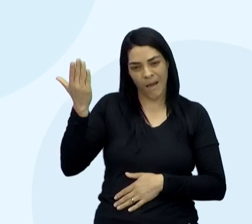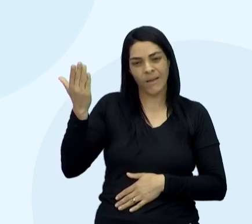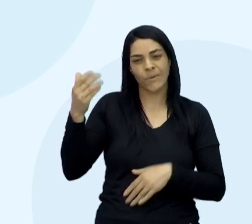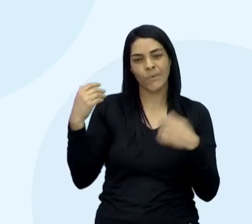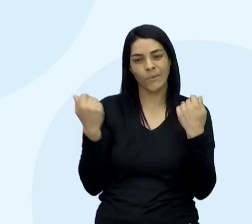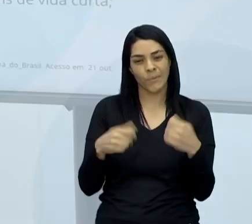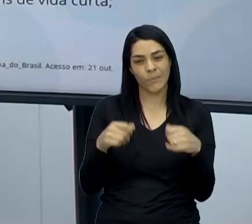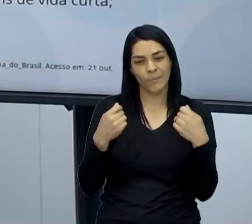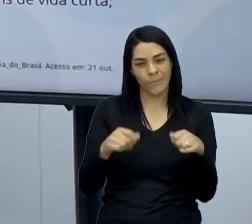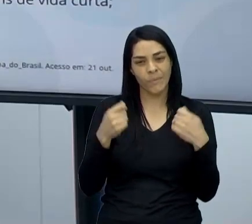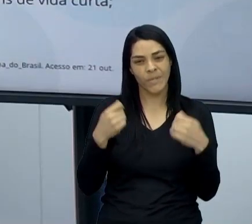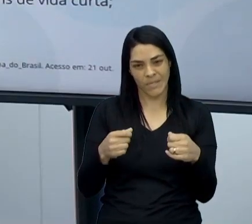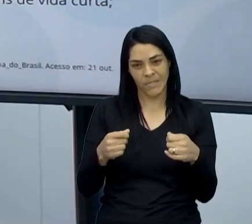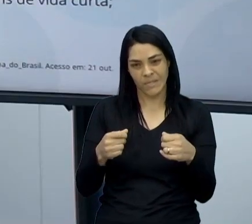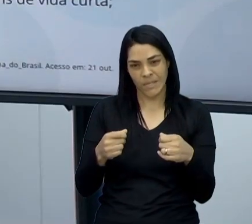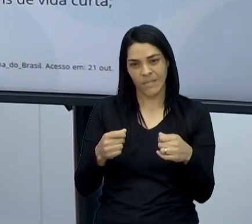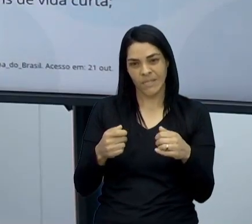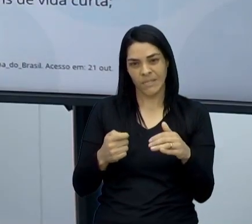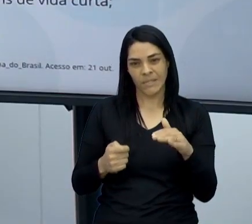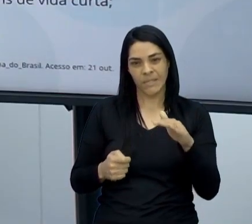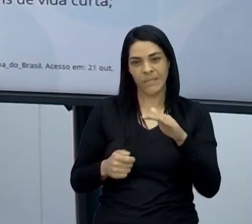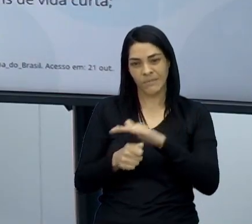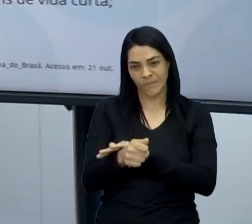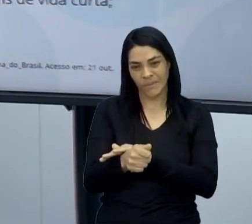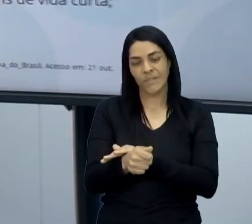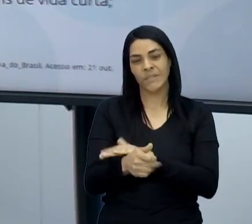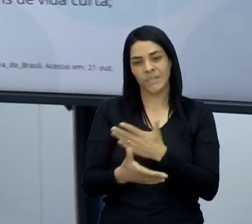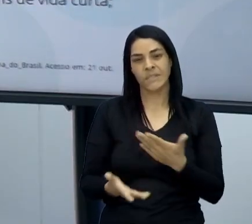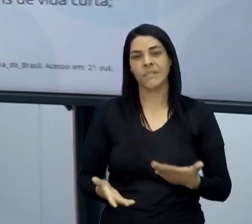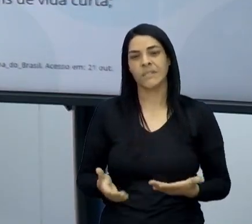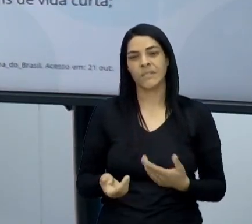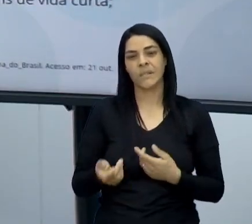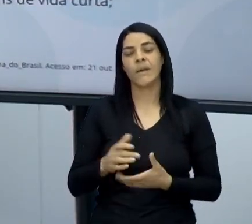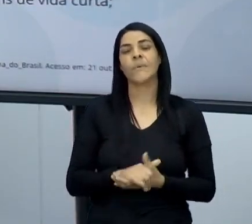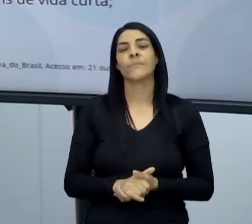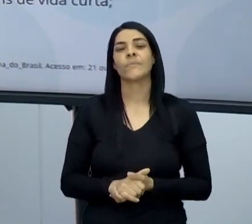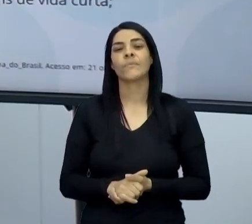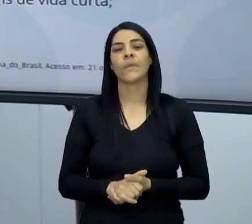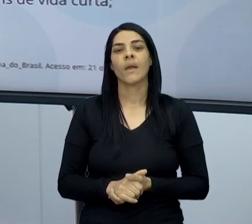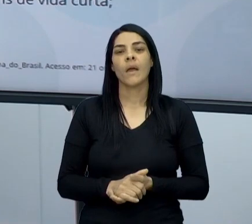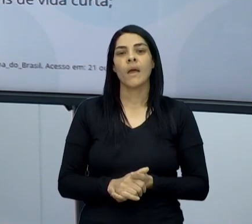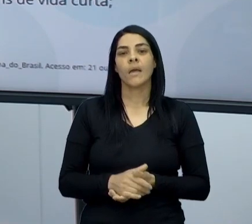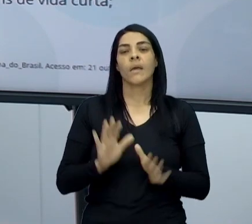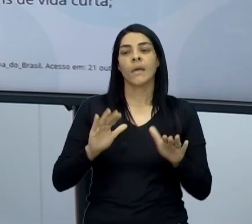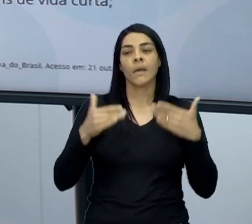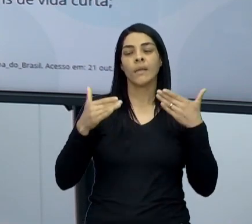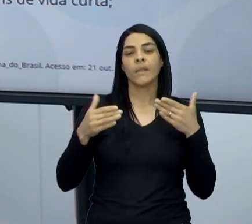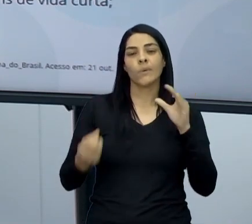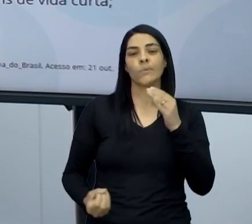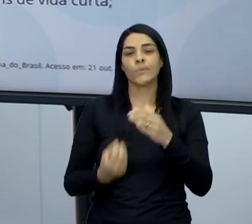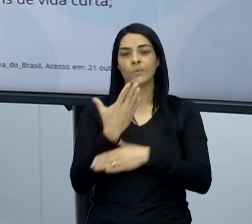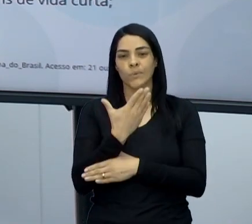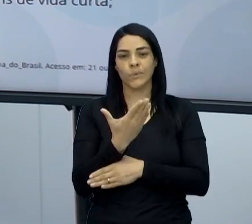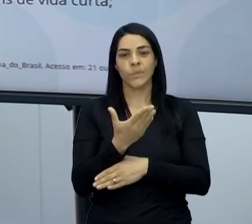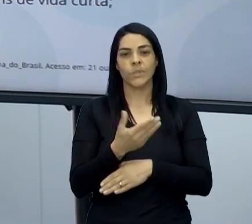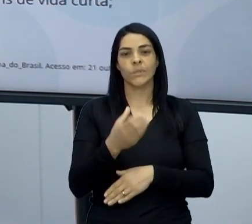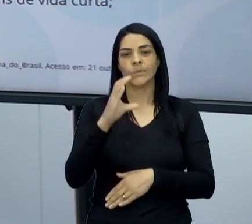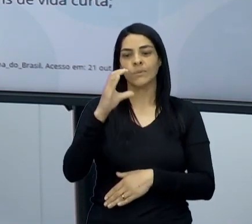fizesse o financiamento. Aí surgiram os cinejornais, né? O que é o cinejornal? É uma